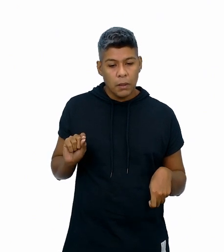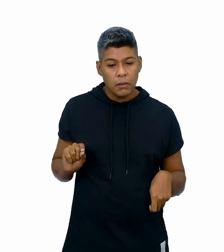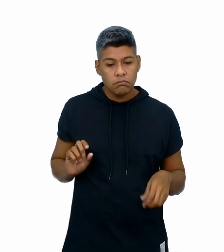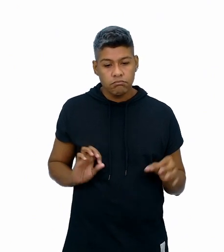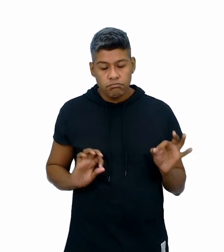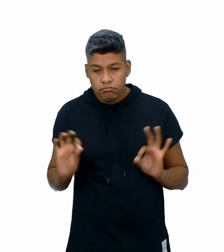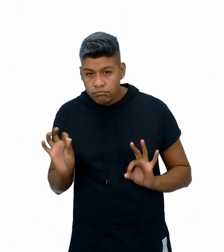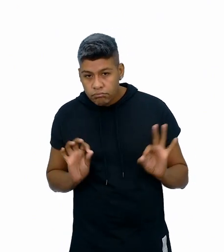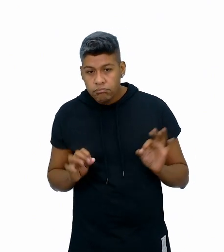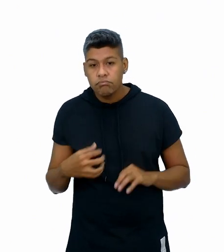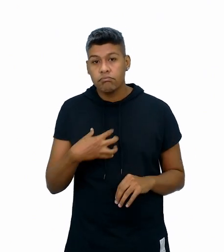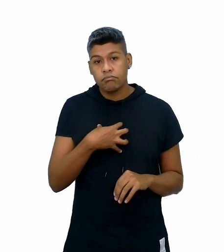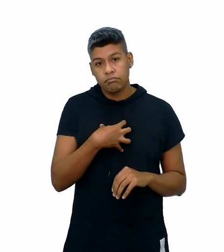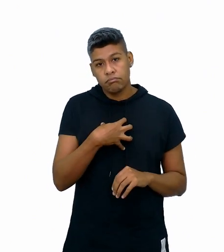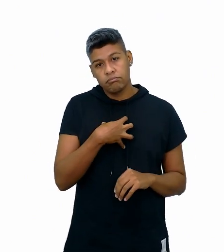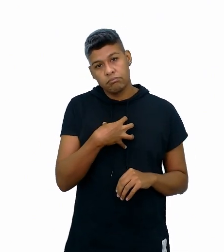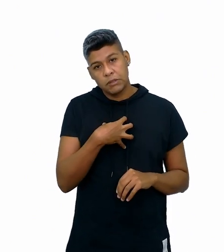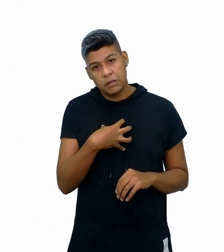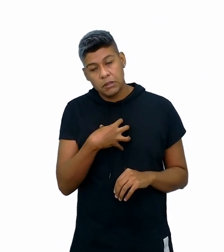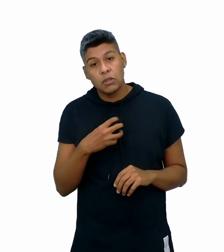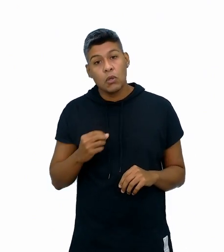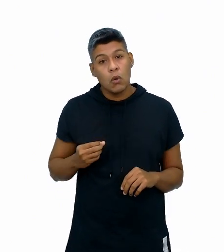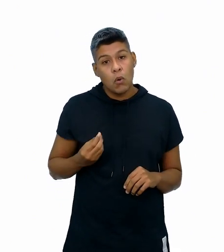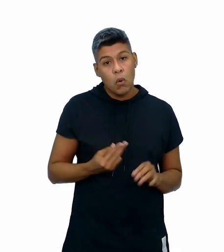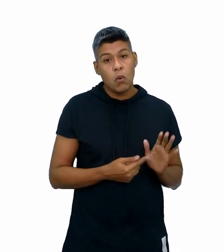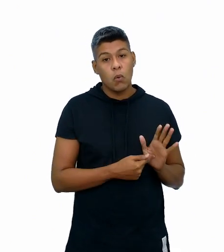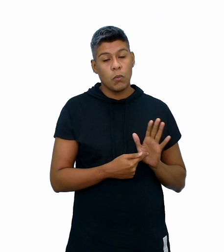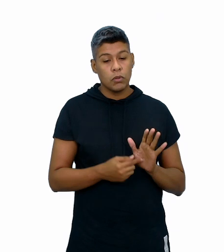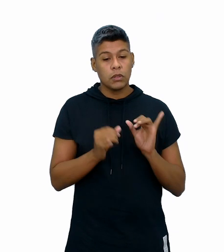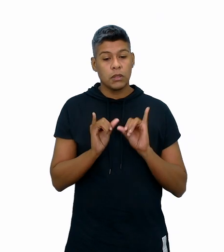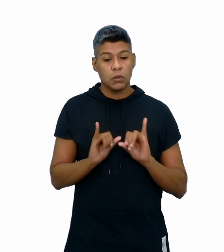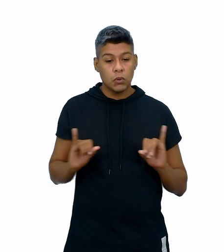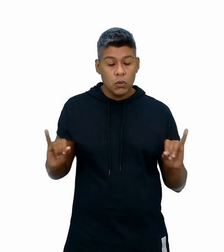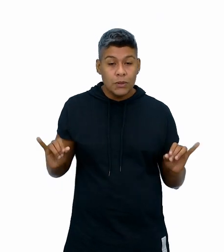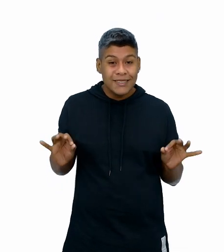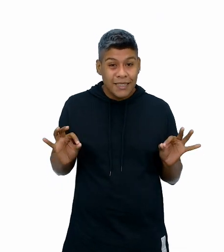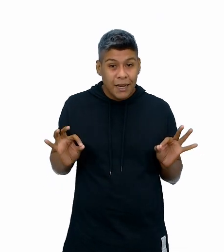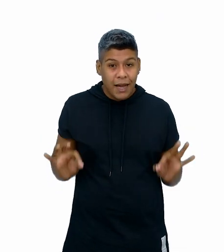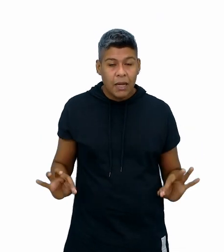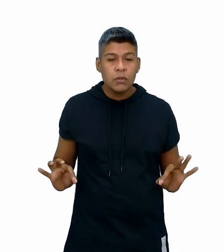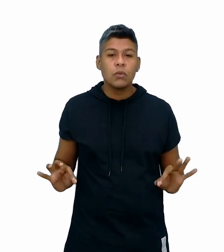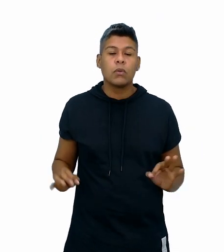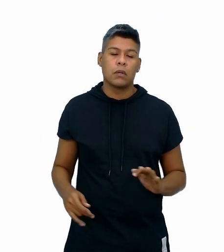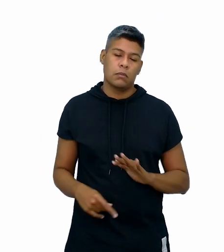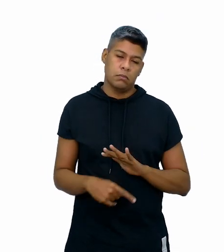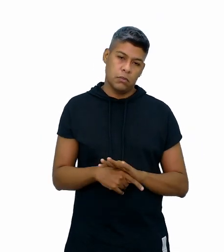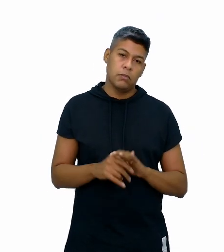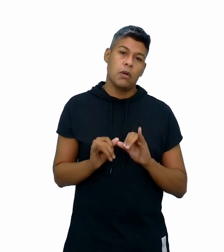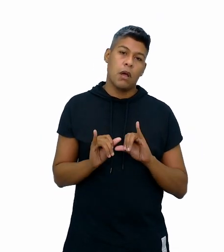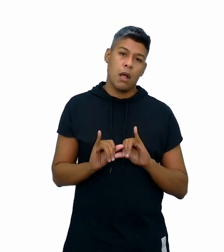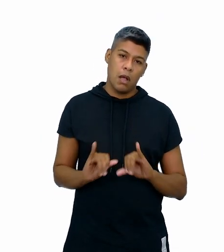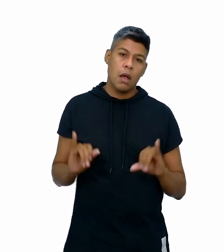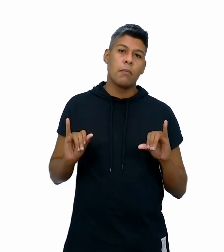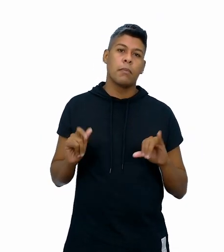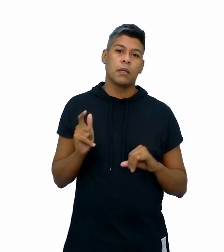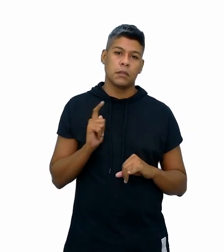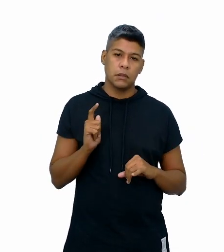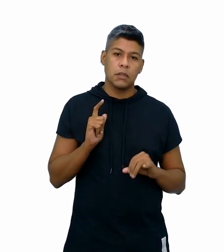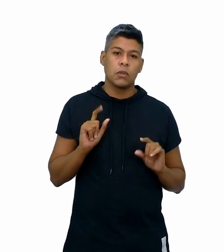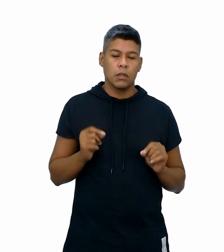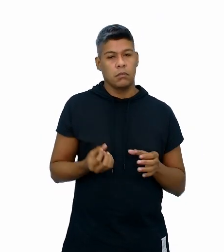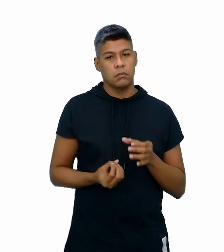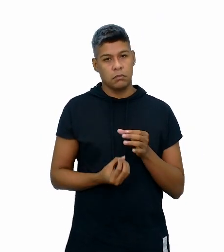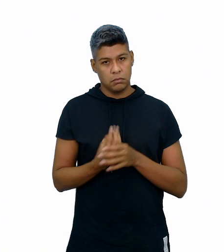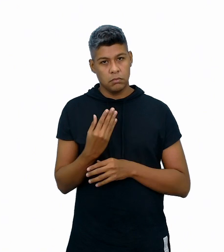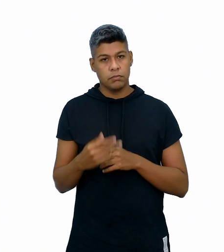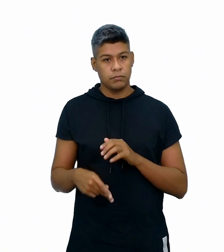muito bem contextualizada, ou vocês podem trazer uma notícia mais atual, para que a campanha da turma seja